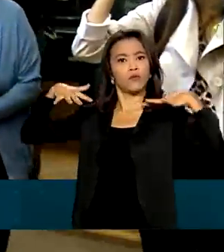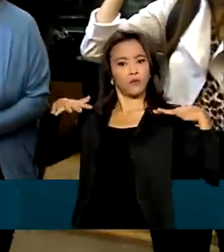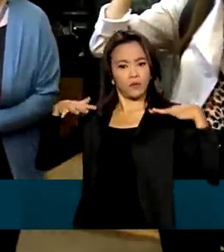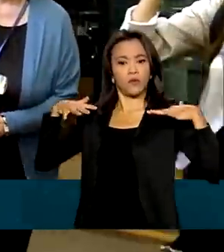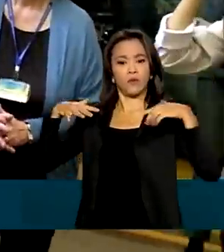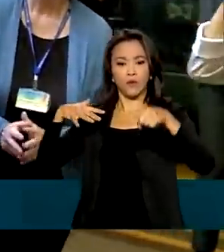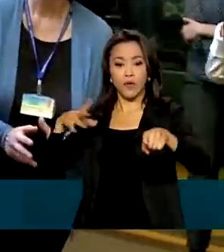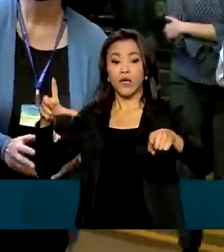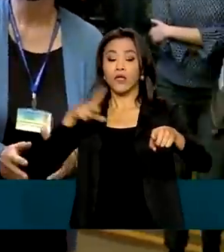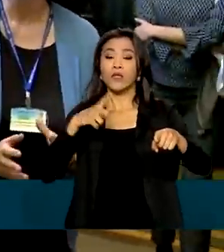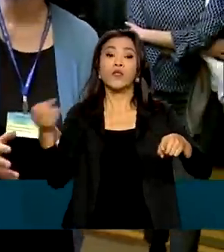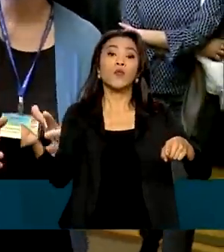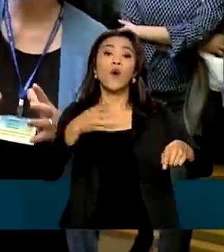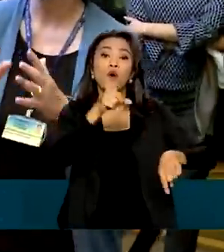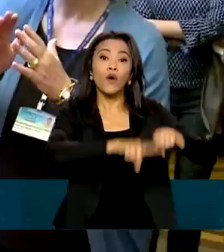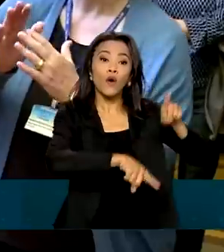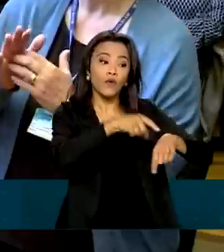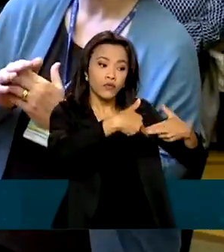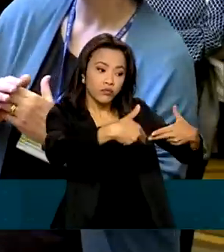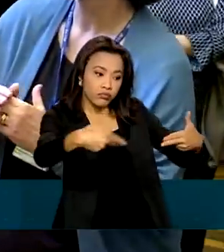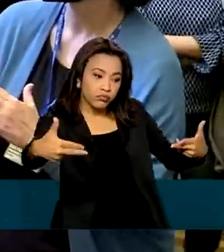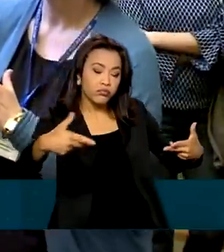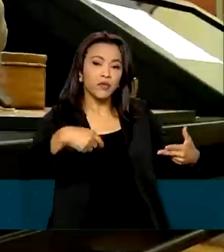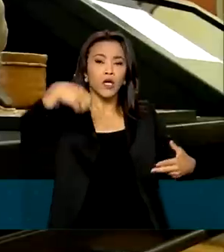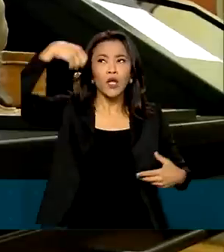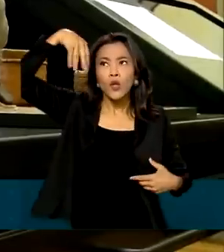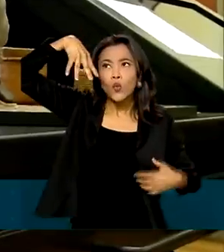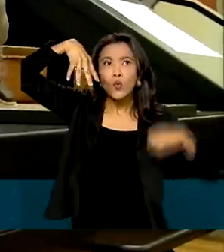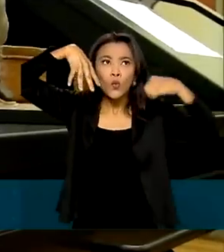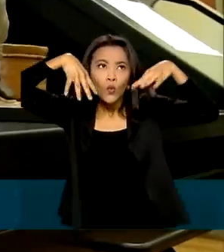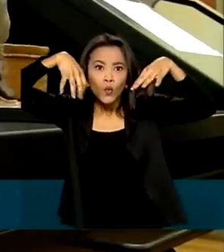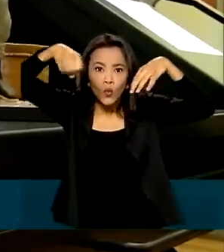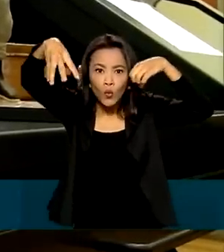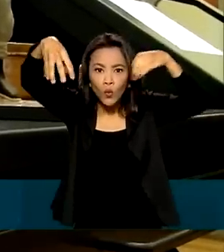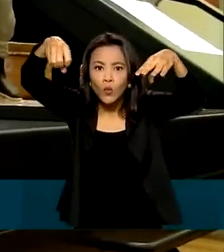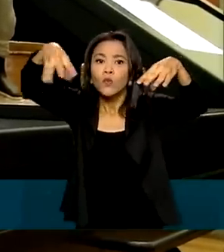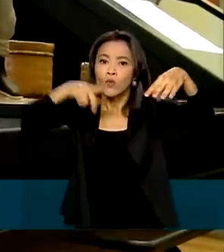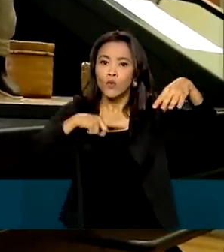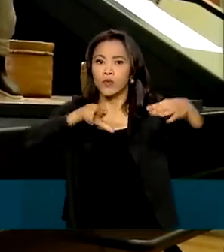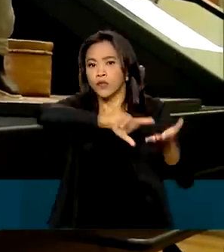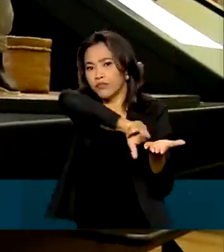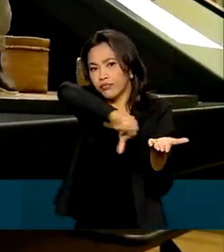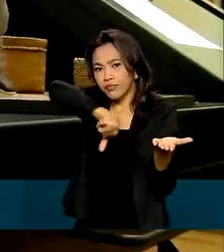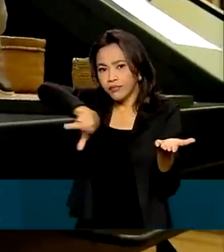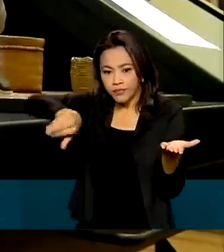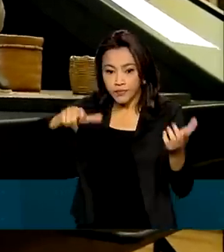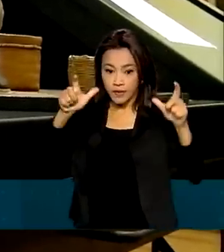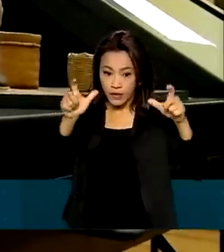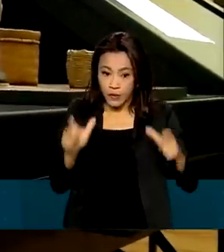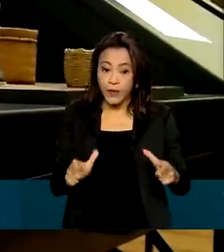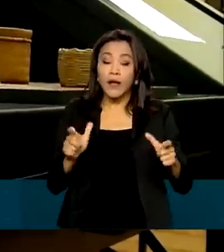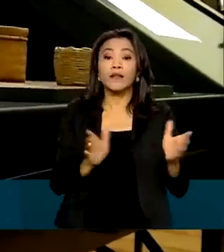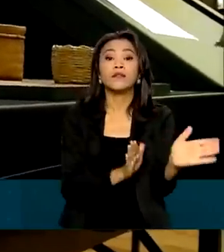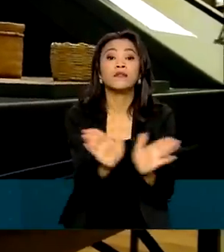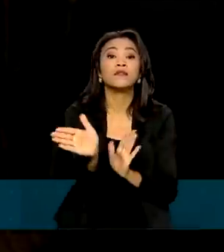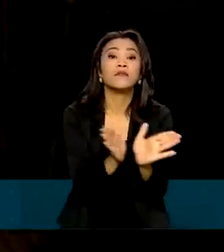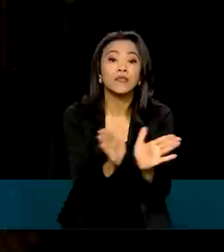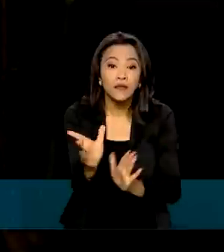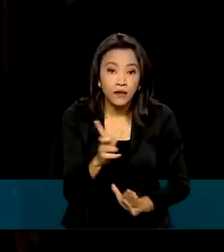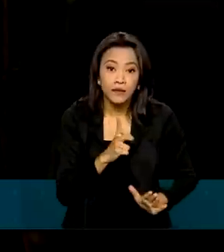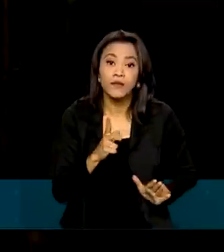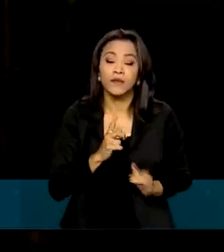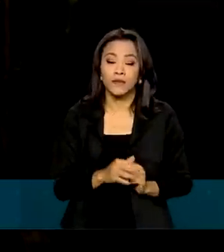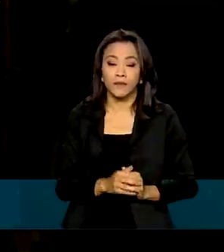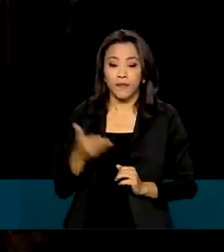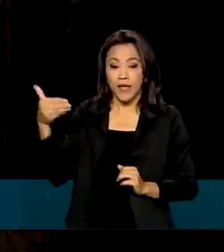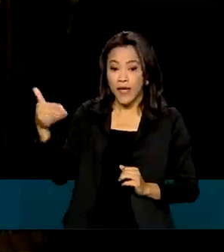receberá novos mobiliários, projetos de iluminação e multimídia e espaços de acessibilidade. A obra